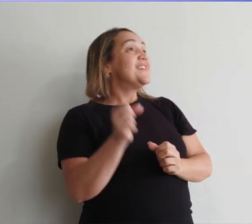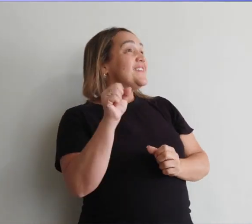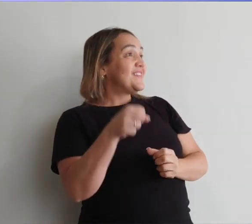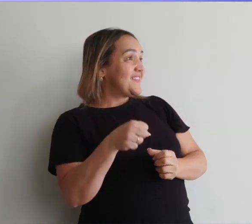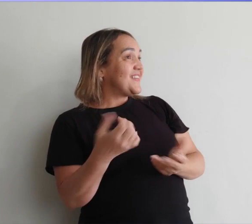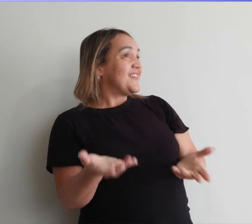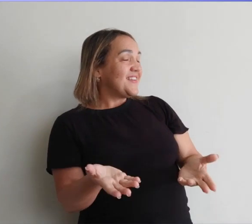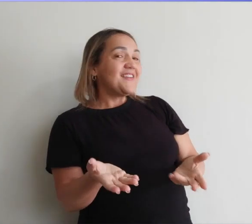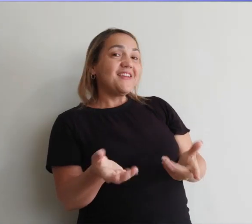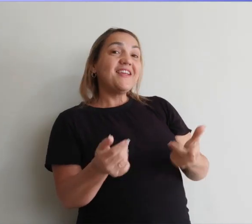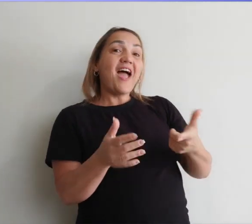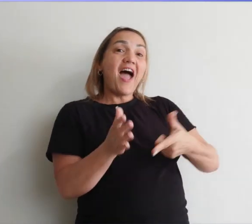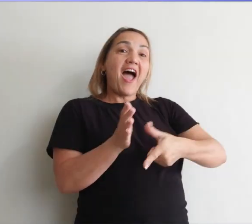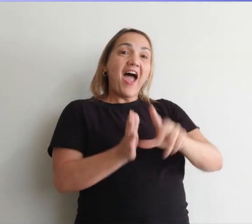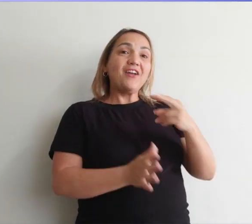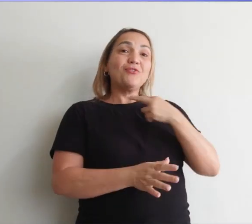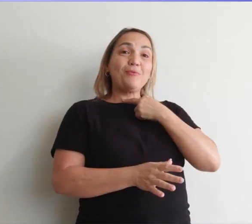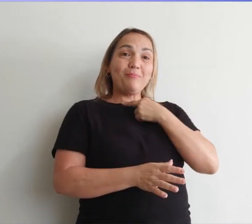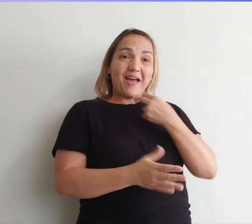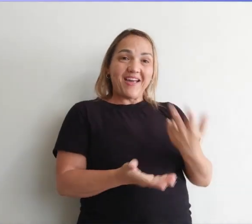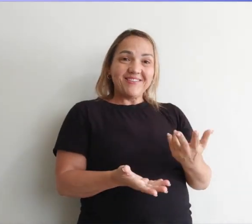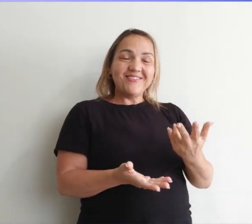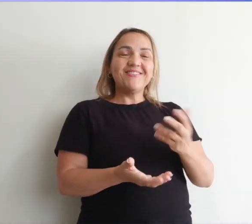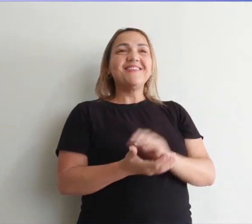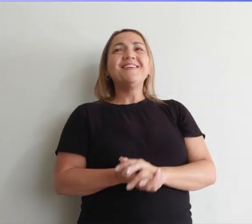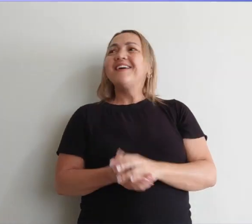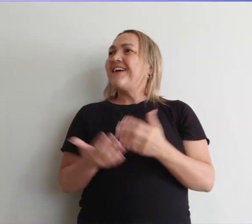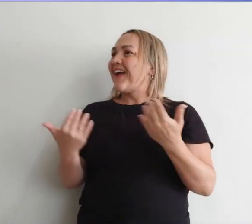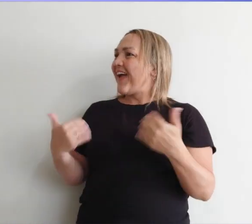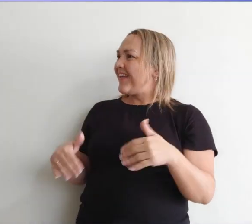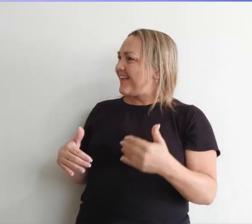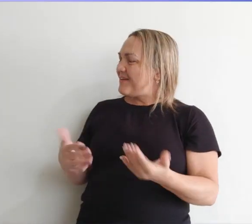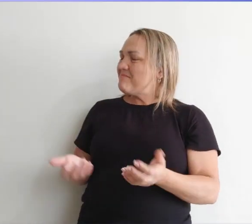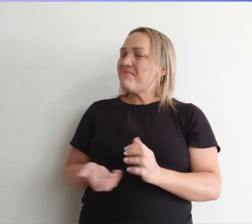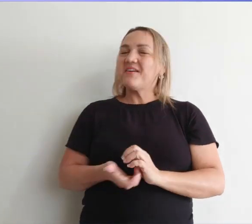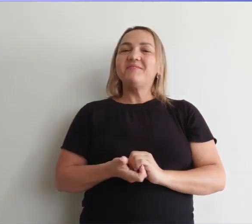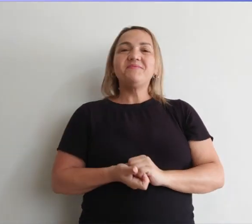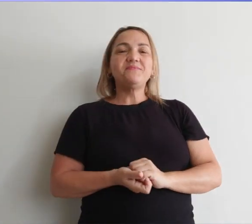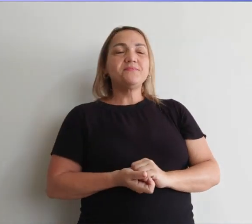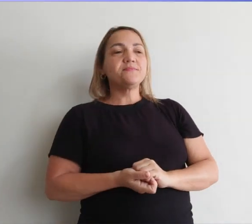a vacância que ela ocupava, para completar o ciclo, né? Caraca.